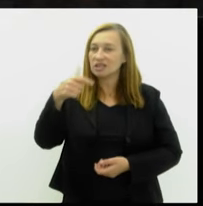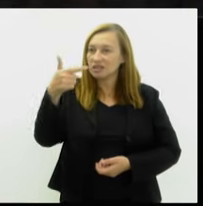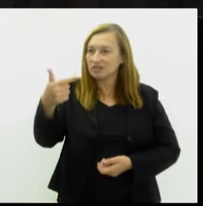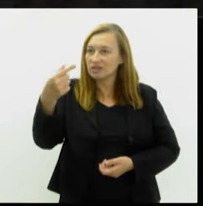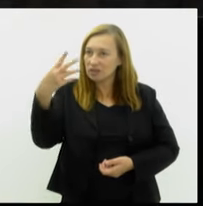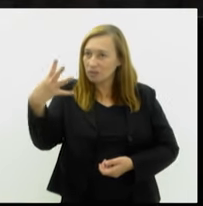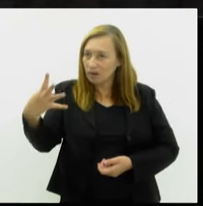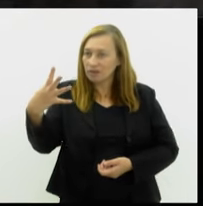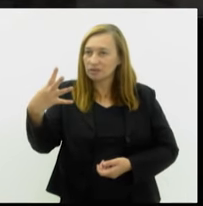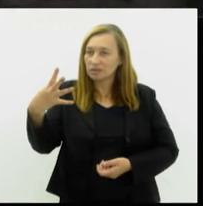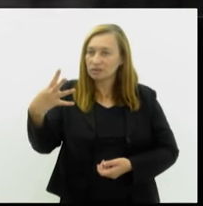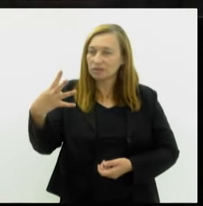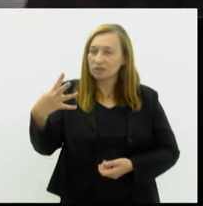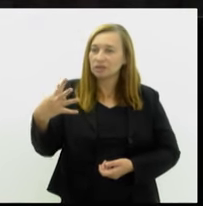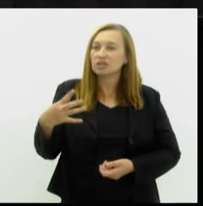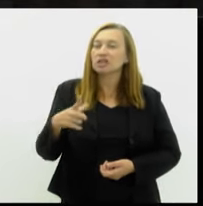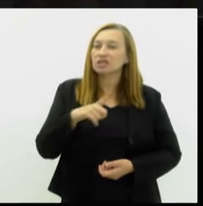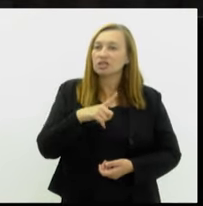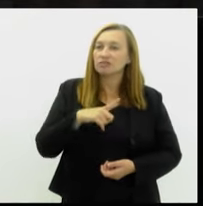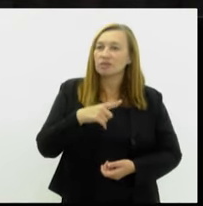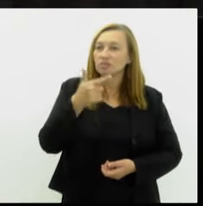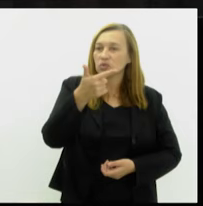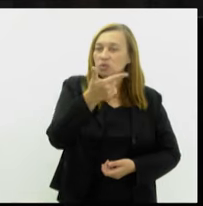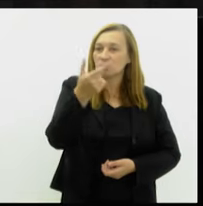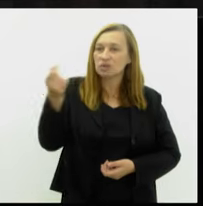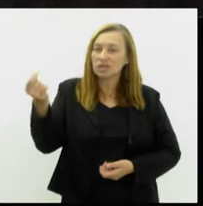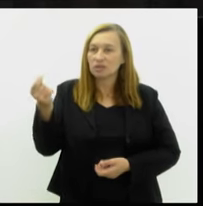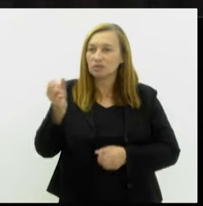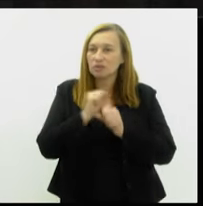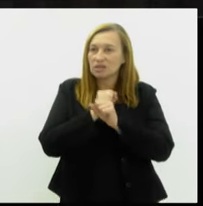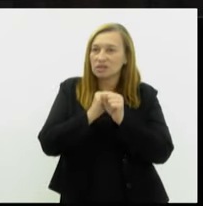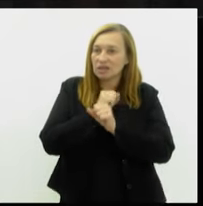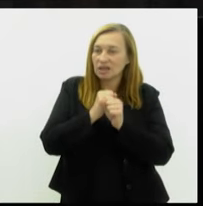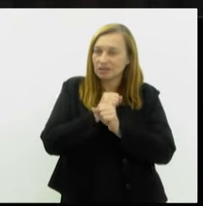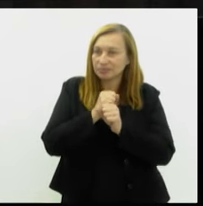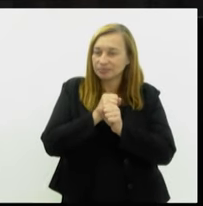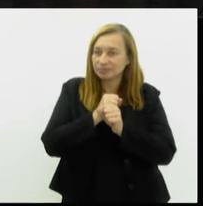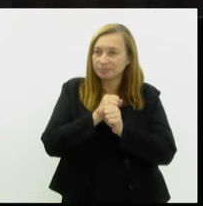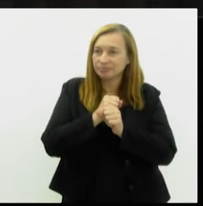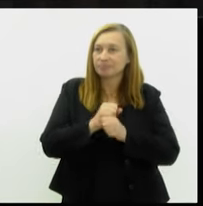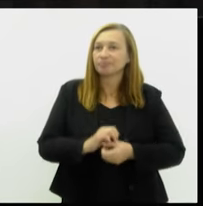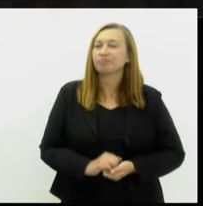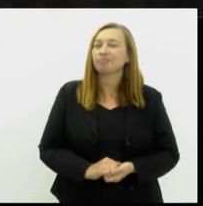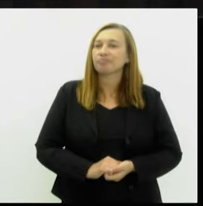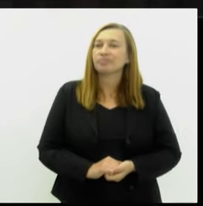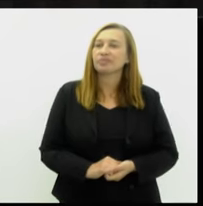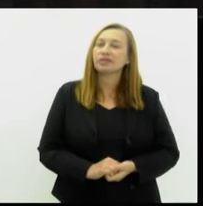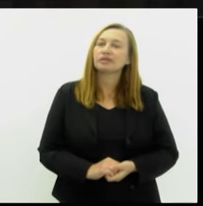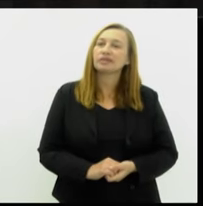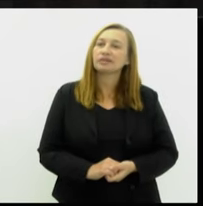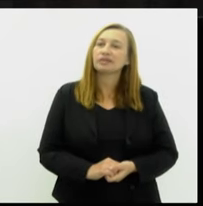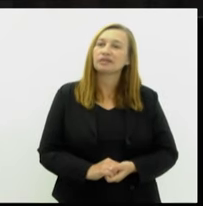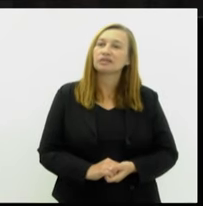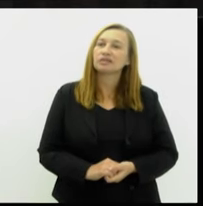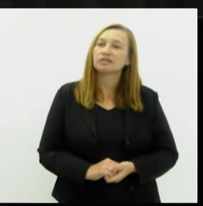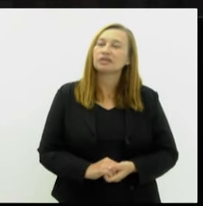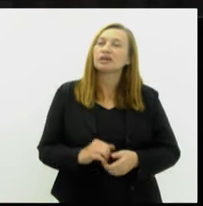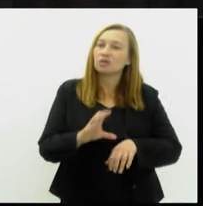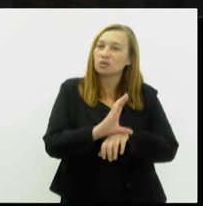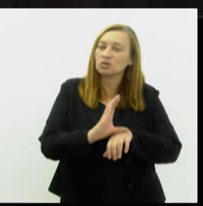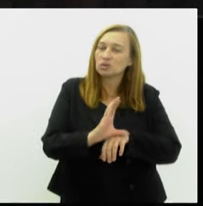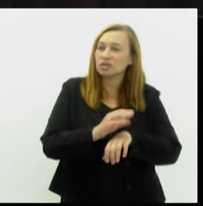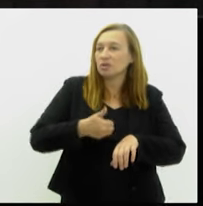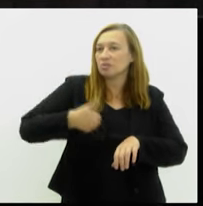1824, fizemos 200 anos, foi outorgada a primeira Constituição do